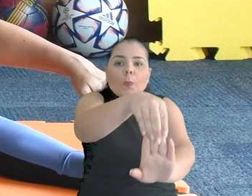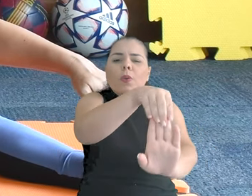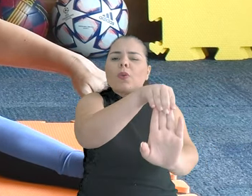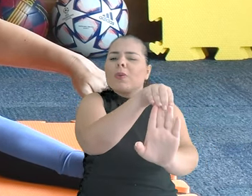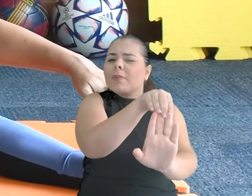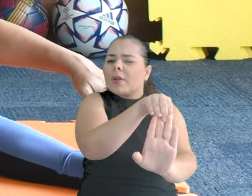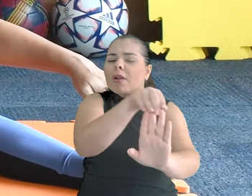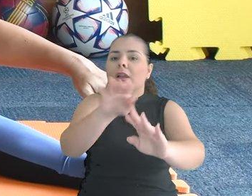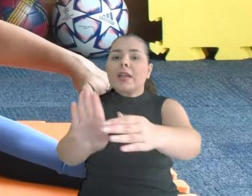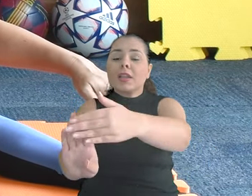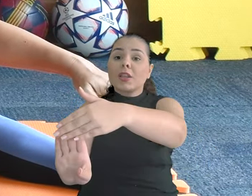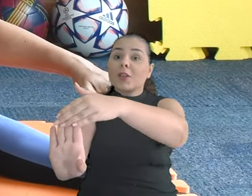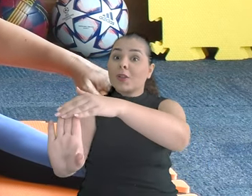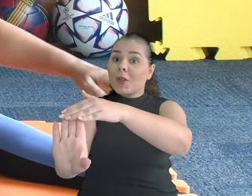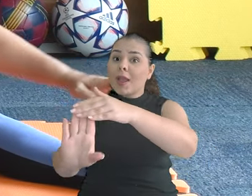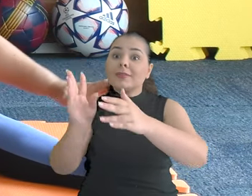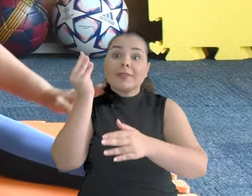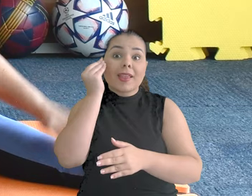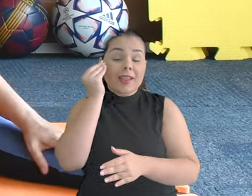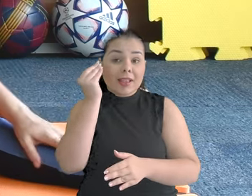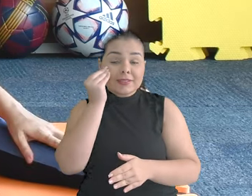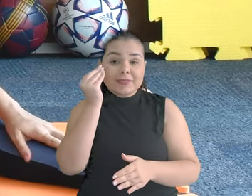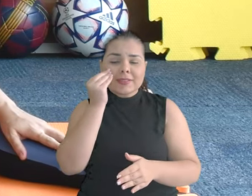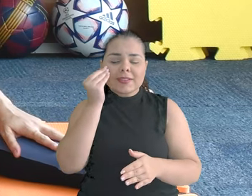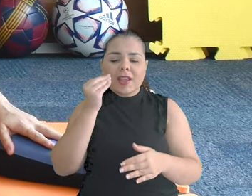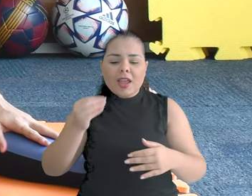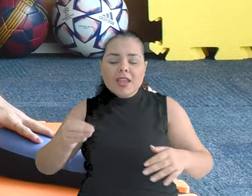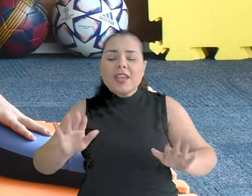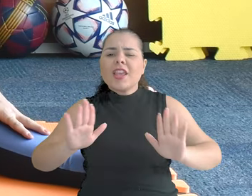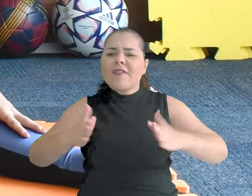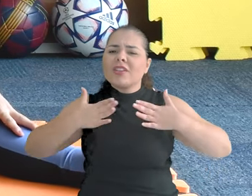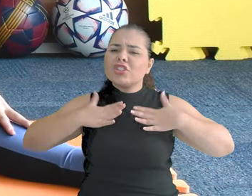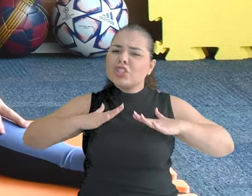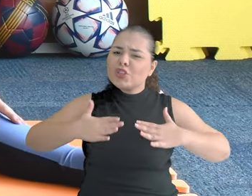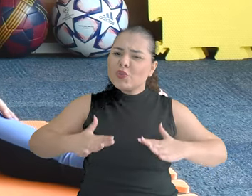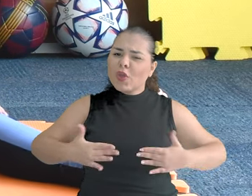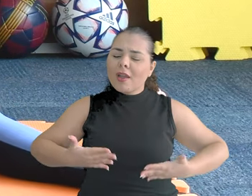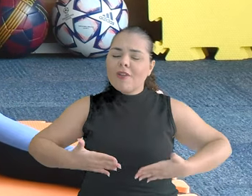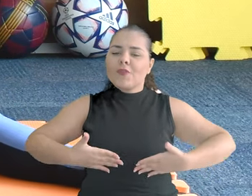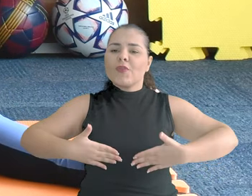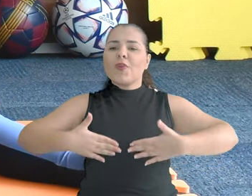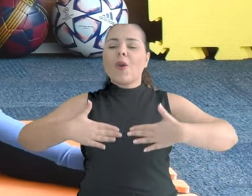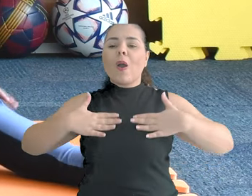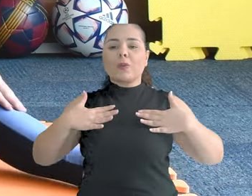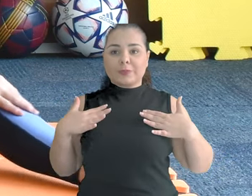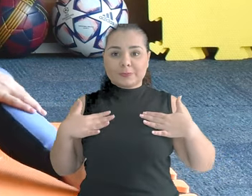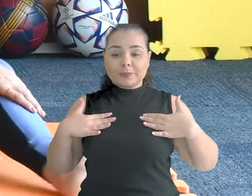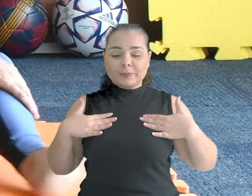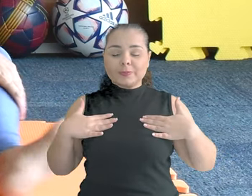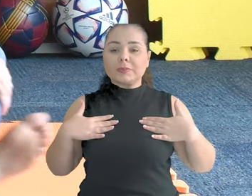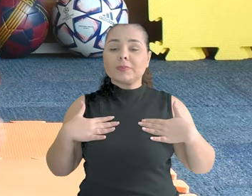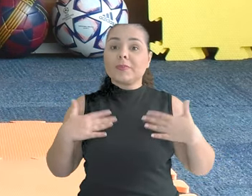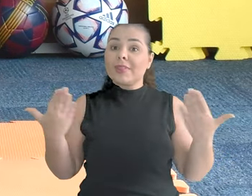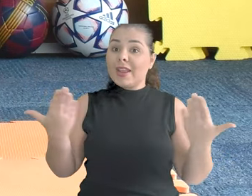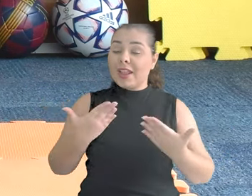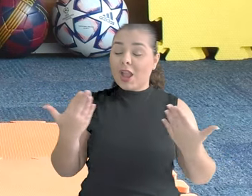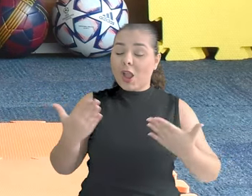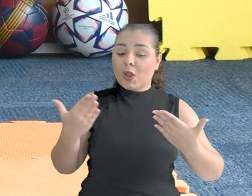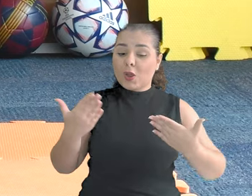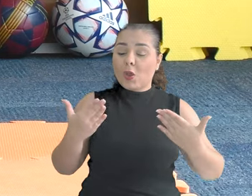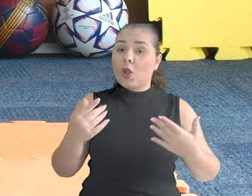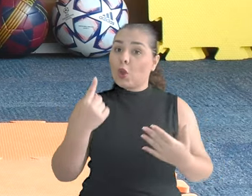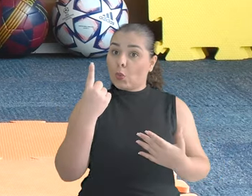aí um pouquinho e volta devagar. Traga uma perna aqui pra frente,